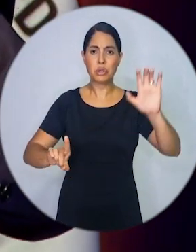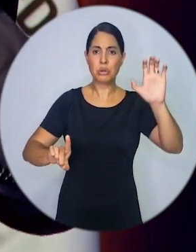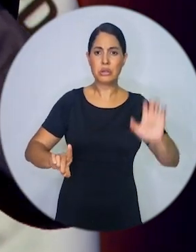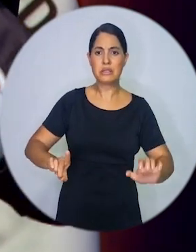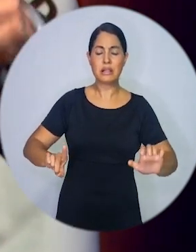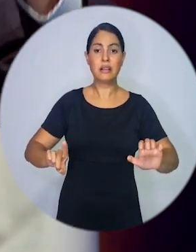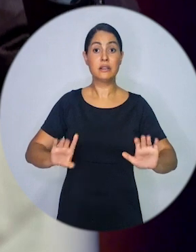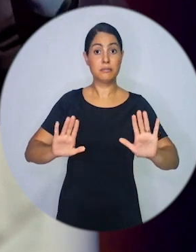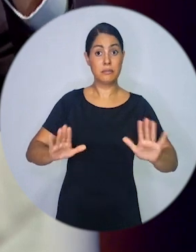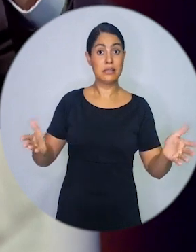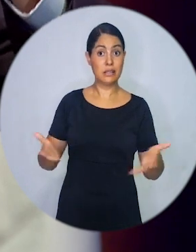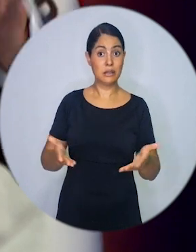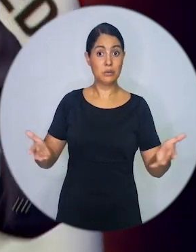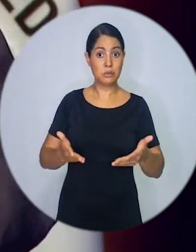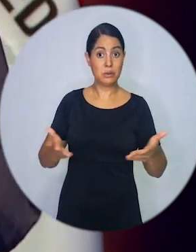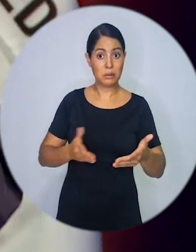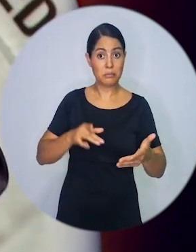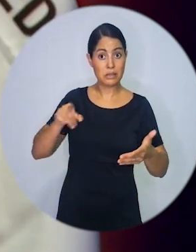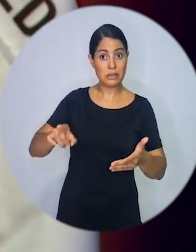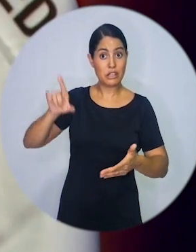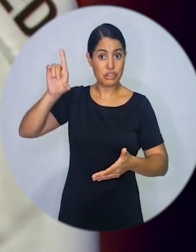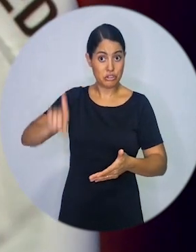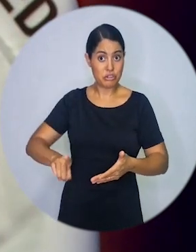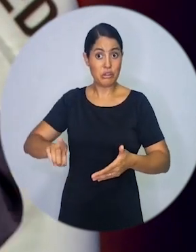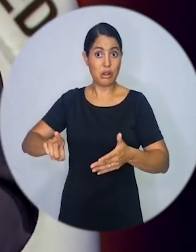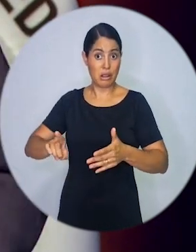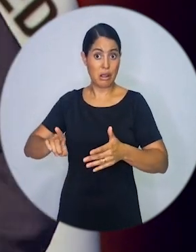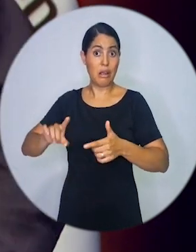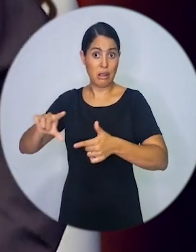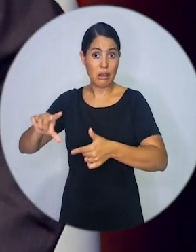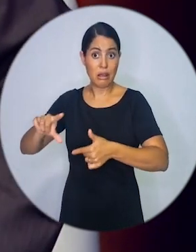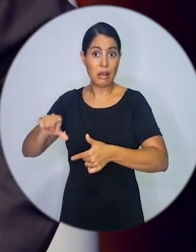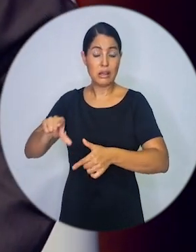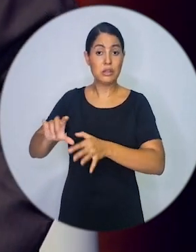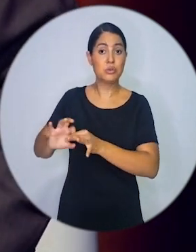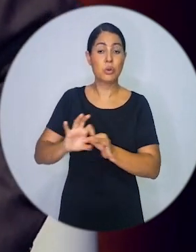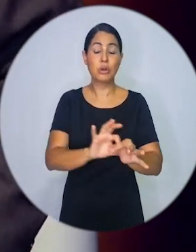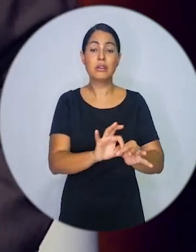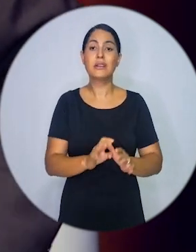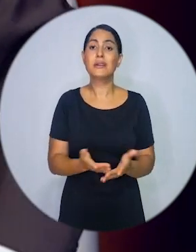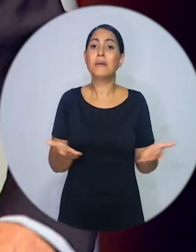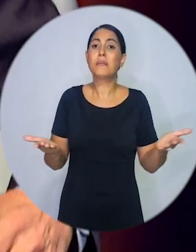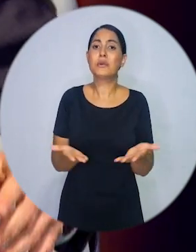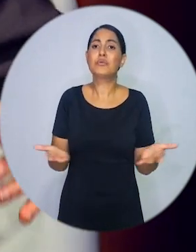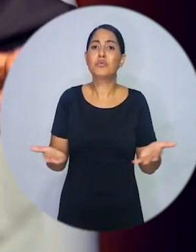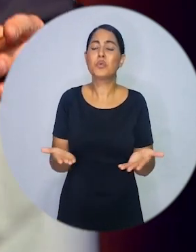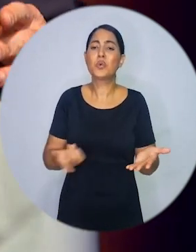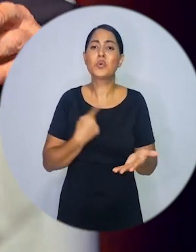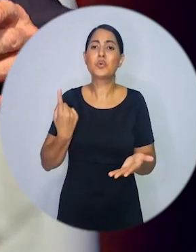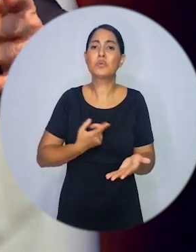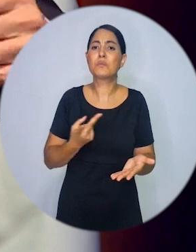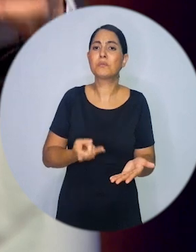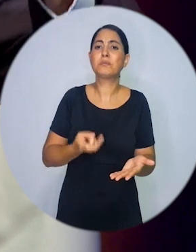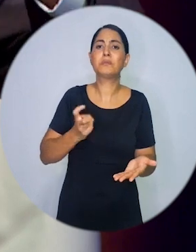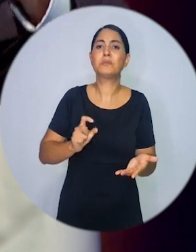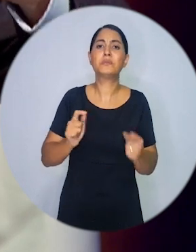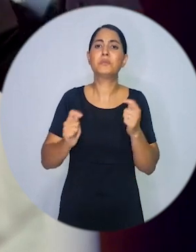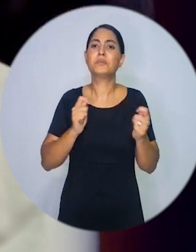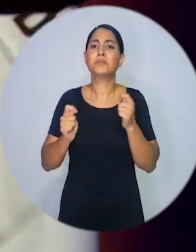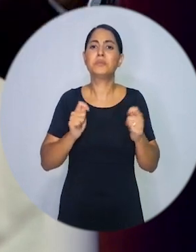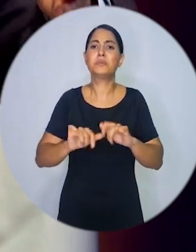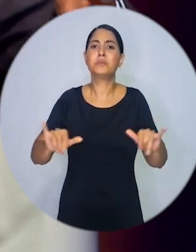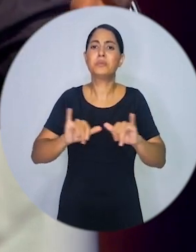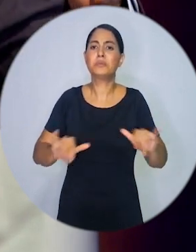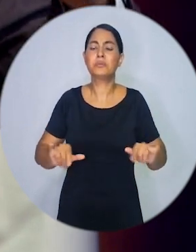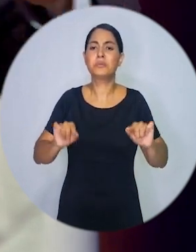esquerda ou de extrema direita, embora a característica atual seja a da extrema direita, e o que se viu e o que está se